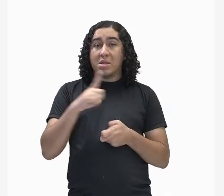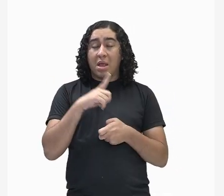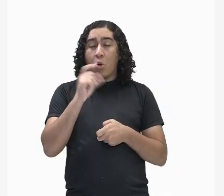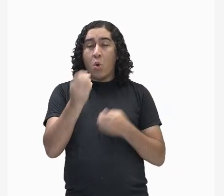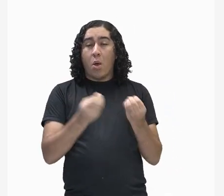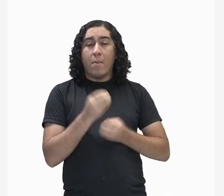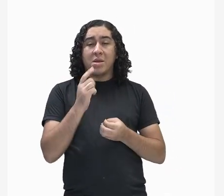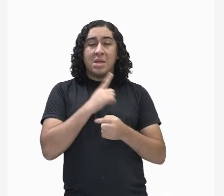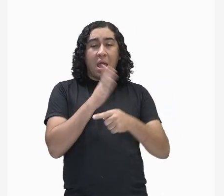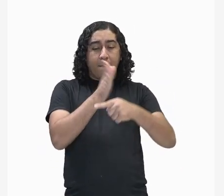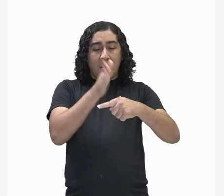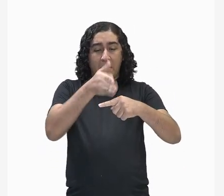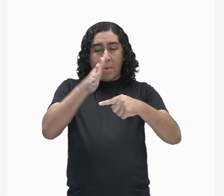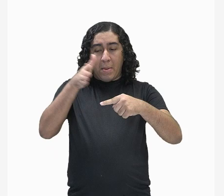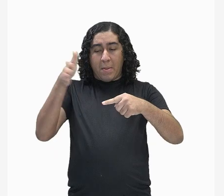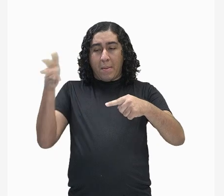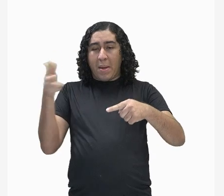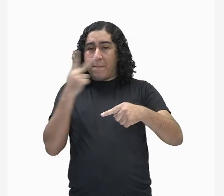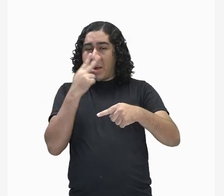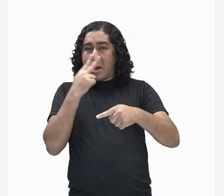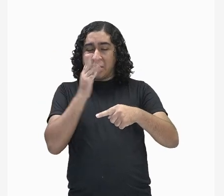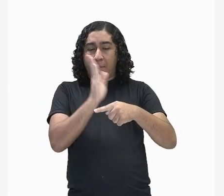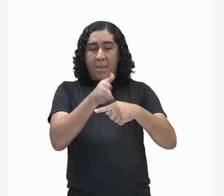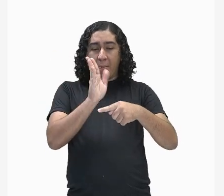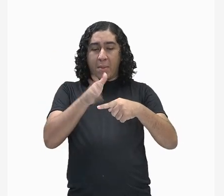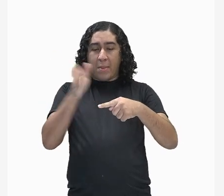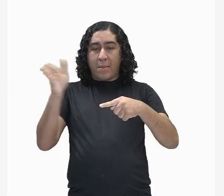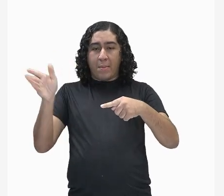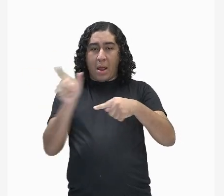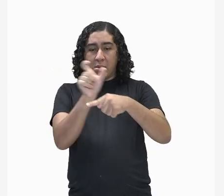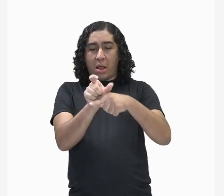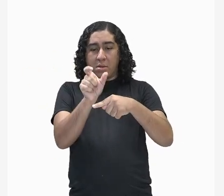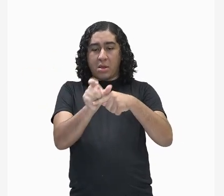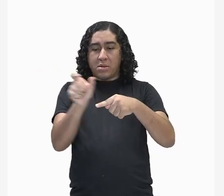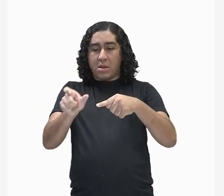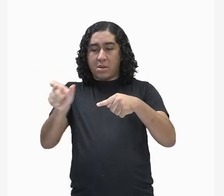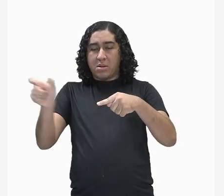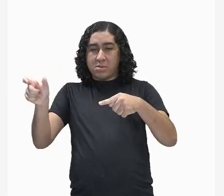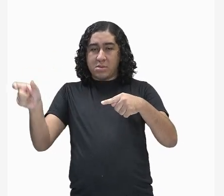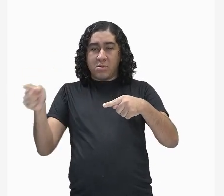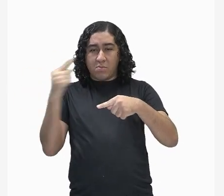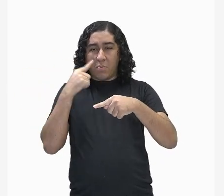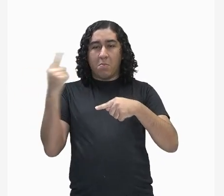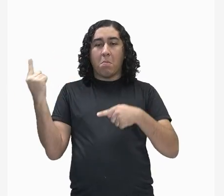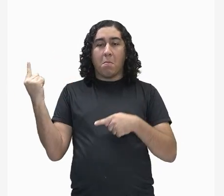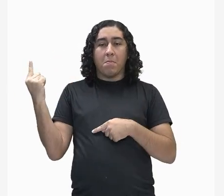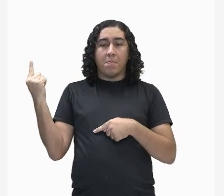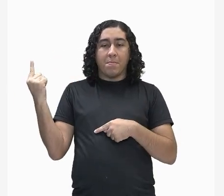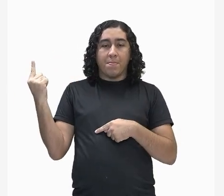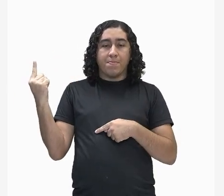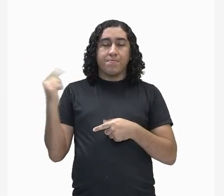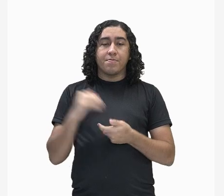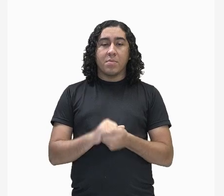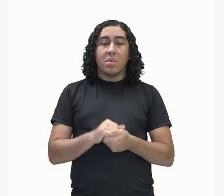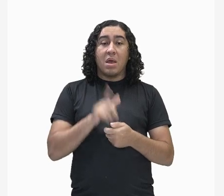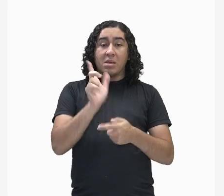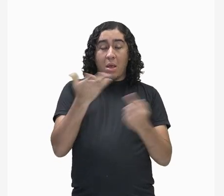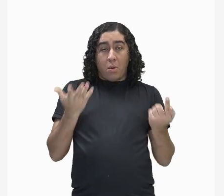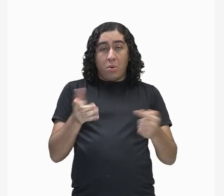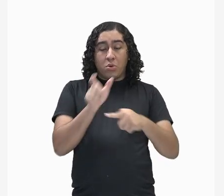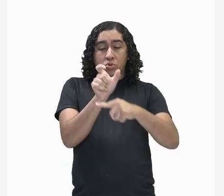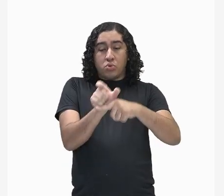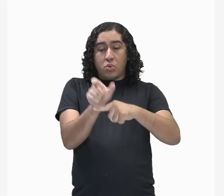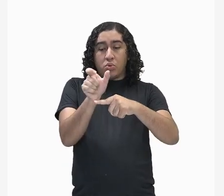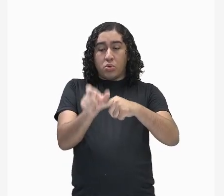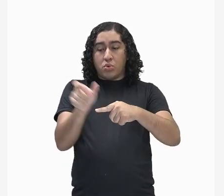delas, a gente consegue identificar cada par em cada segmento, né? Então, esses animais aqui no